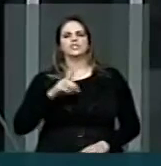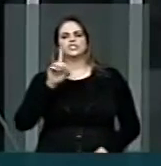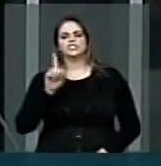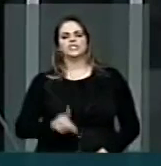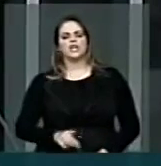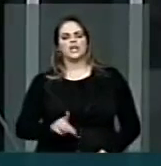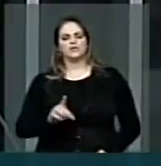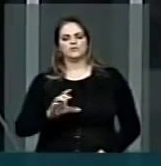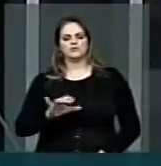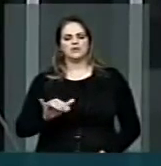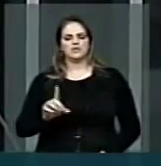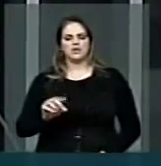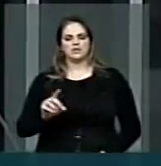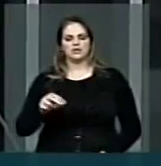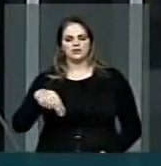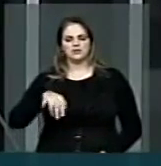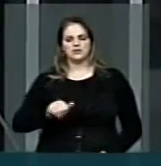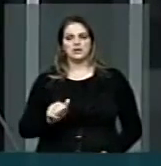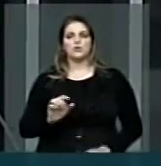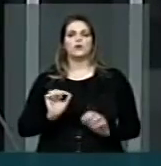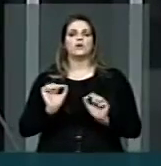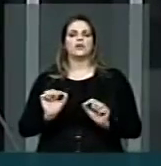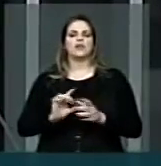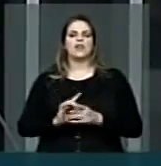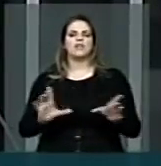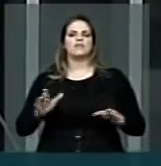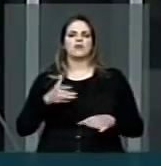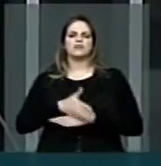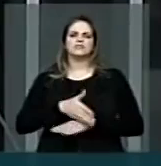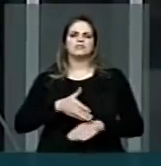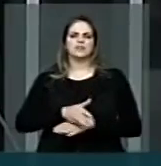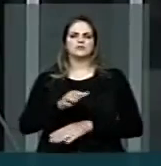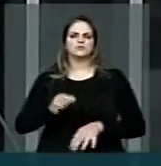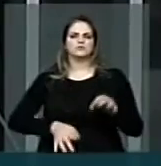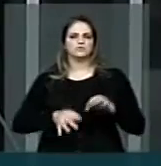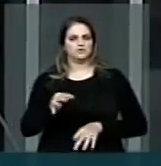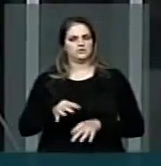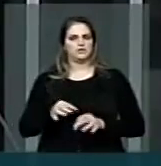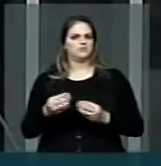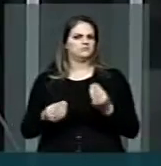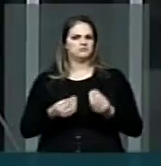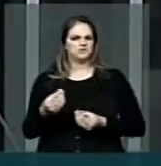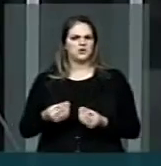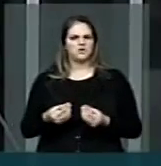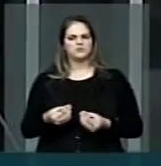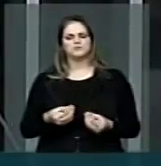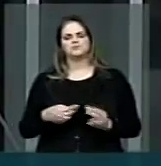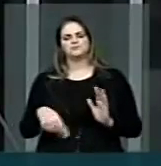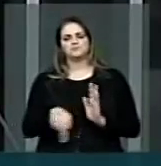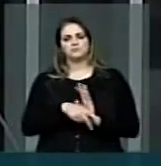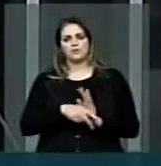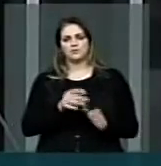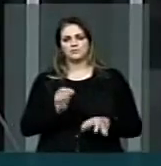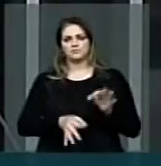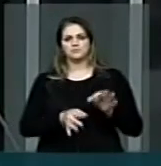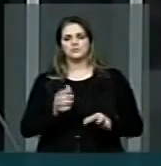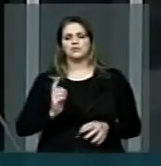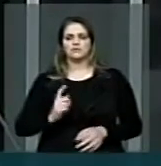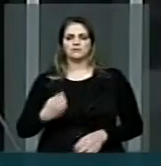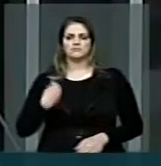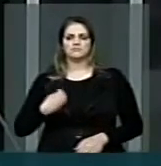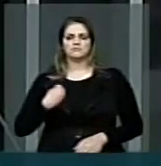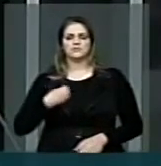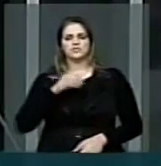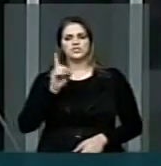da cidadania, o livre acesso à justiça e, entre os preceitos do Poder Judiciário, prerrogativas para garantir